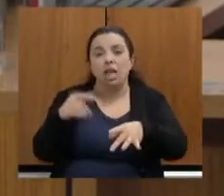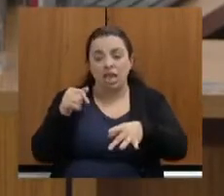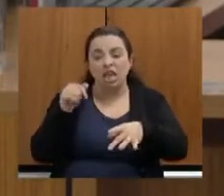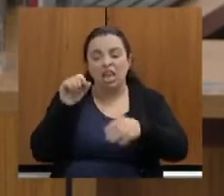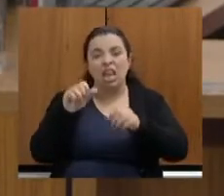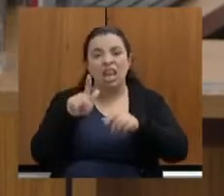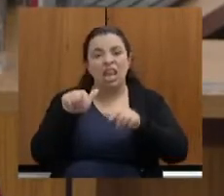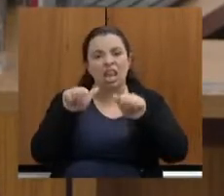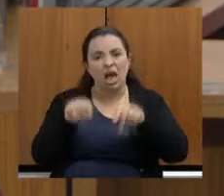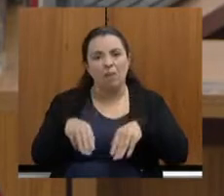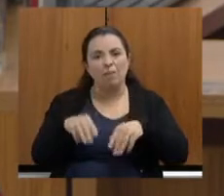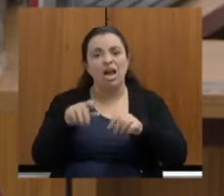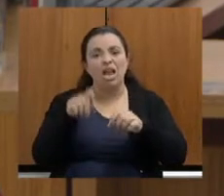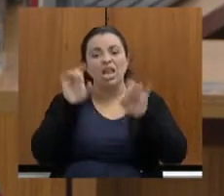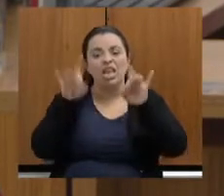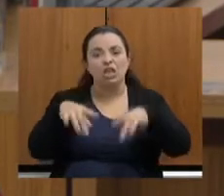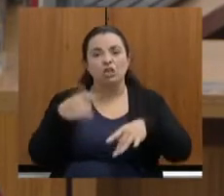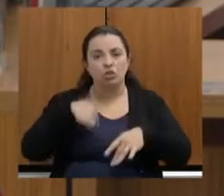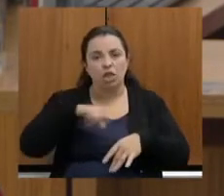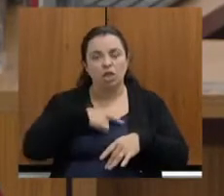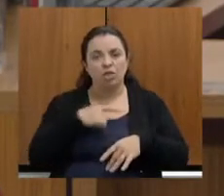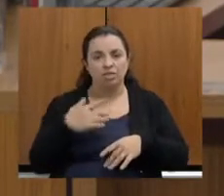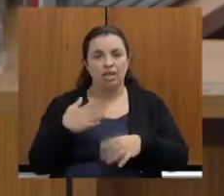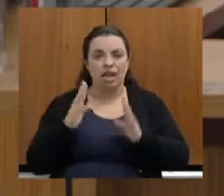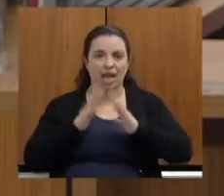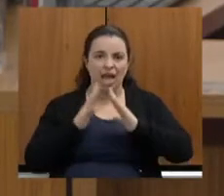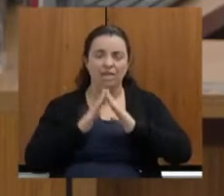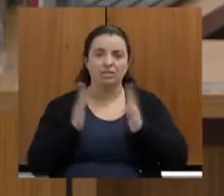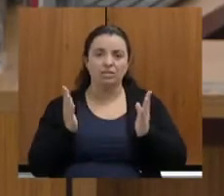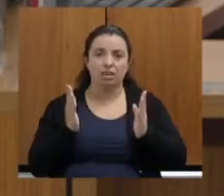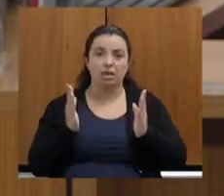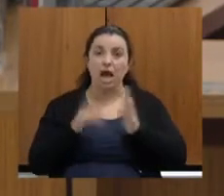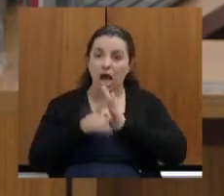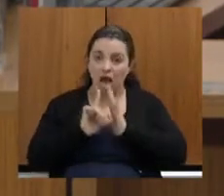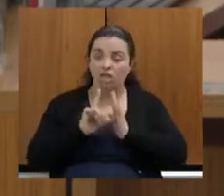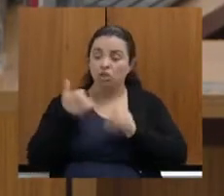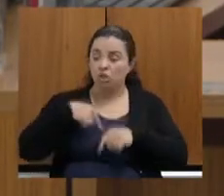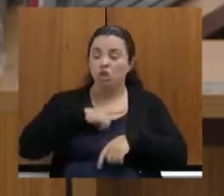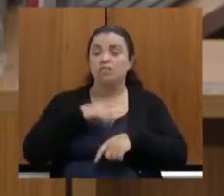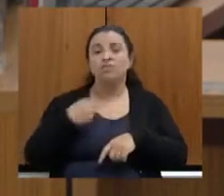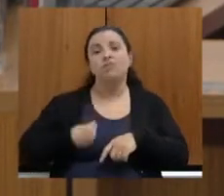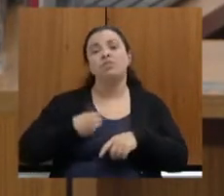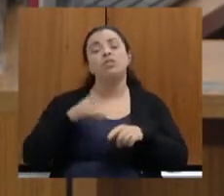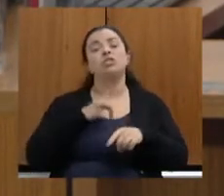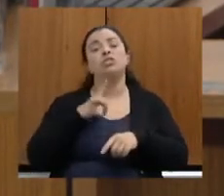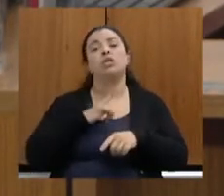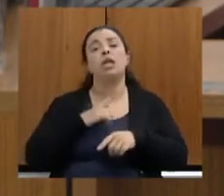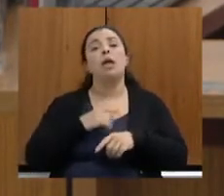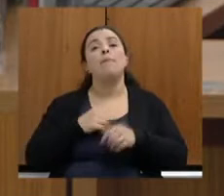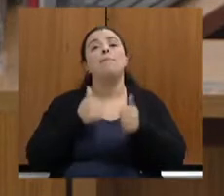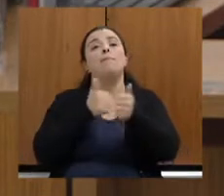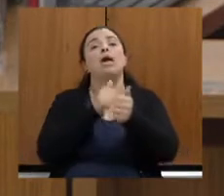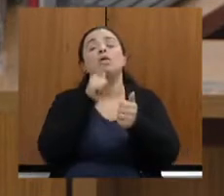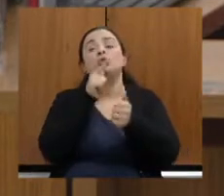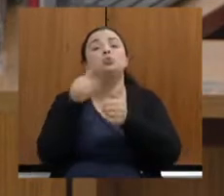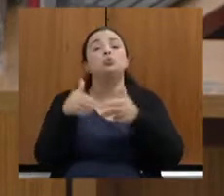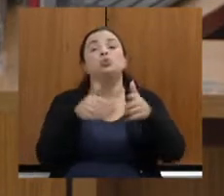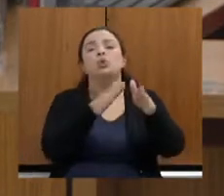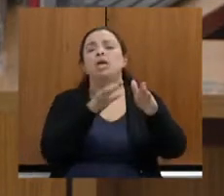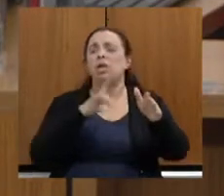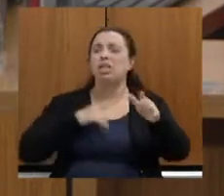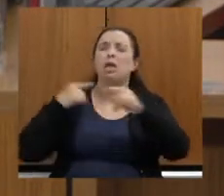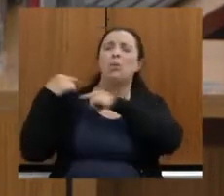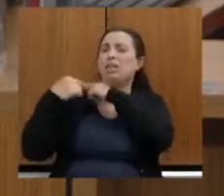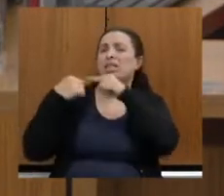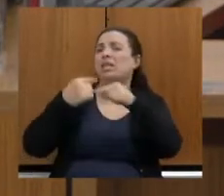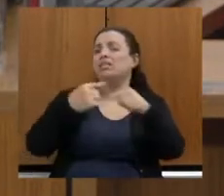a gente tinha uma vida o em volta de um rio tradicional e a gente não tá